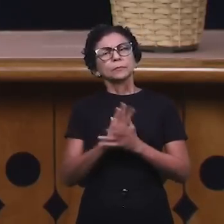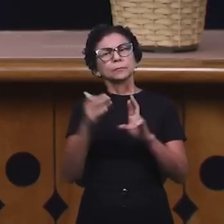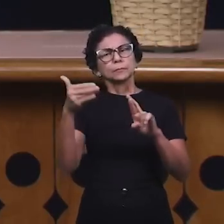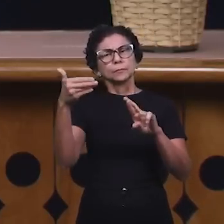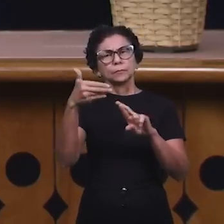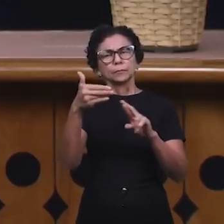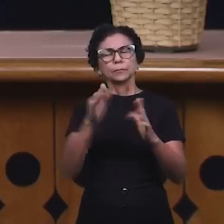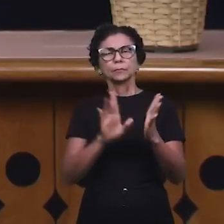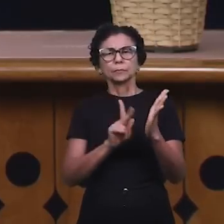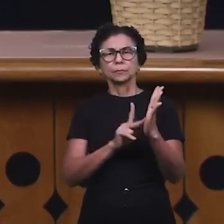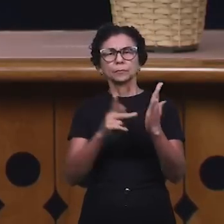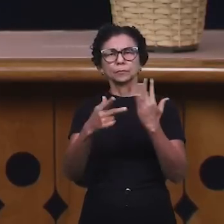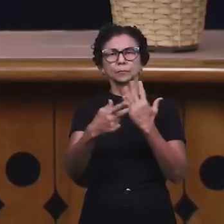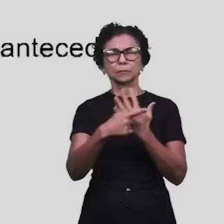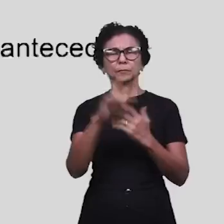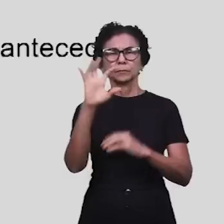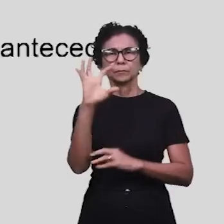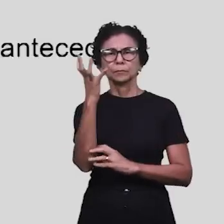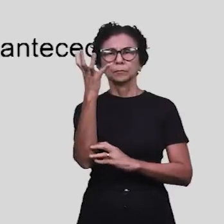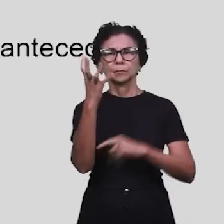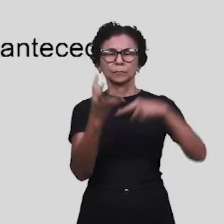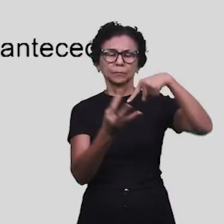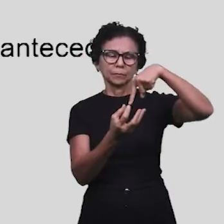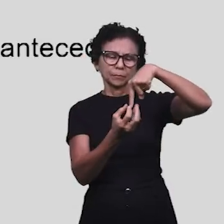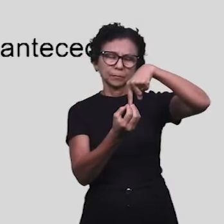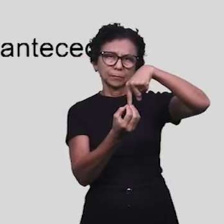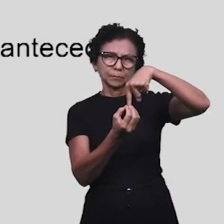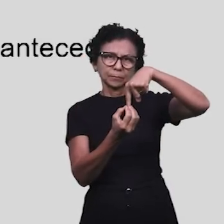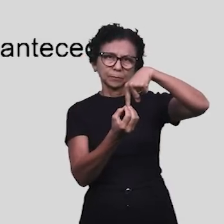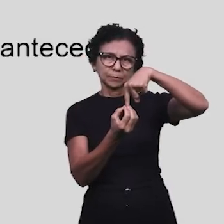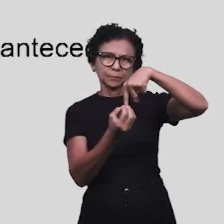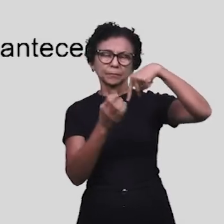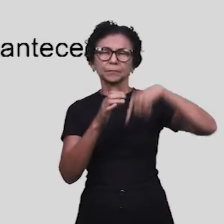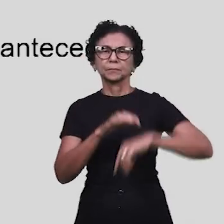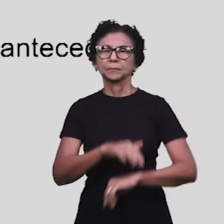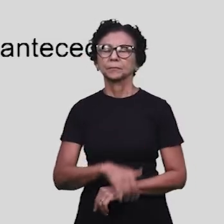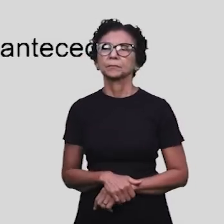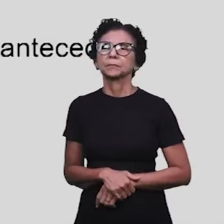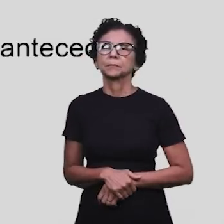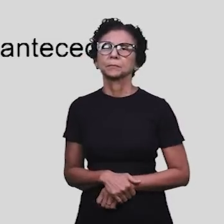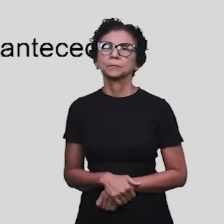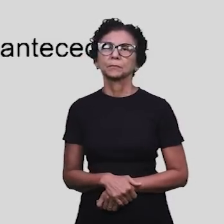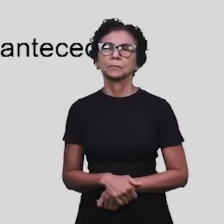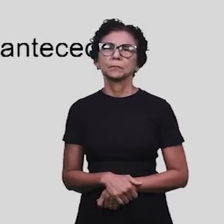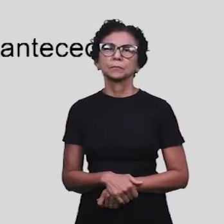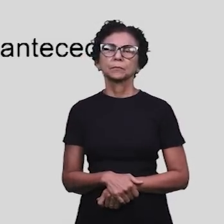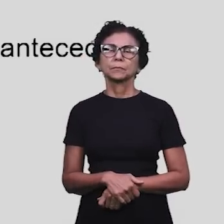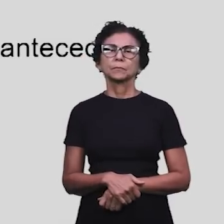Ele disse: ouvi a parábola da figueira.